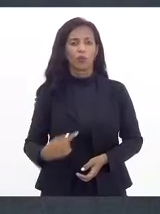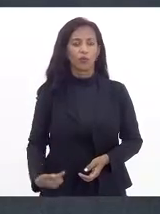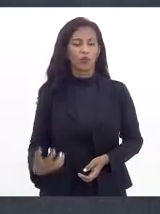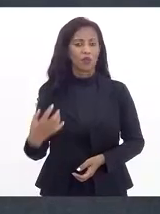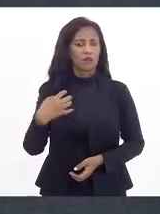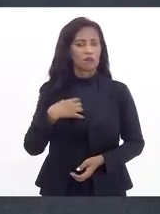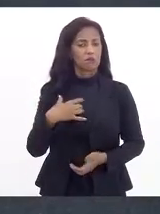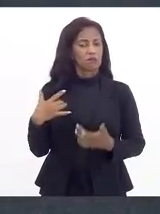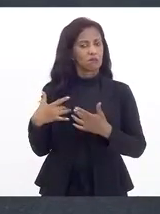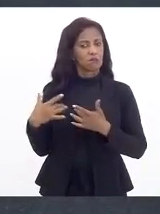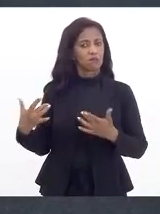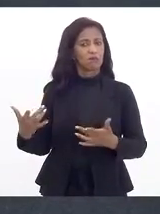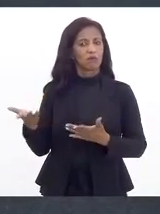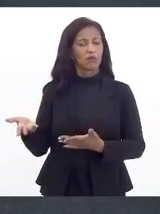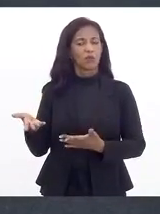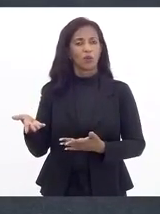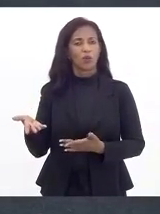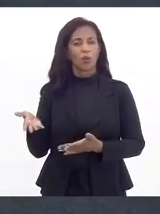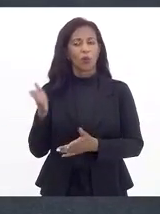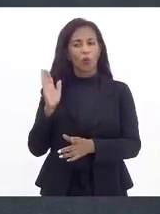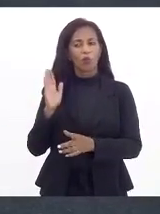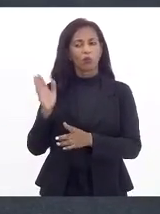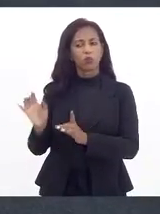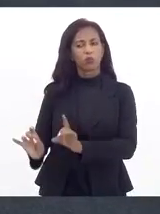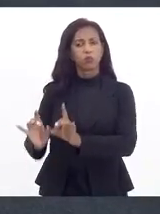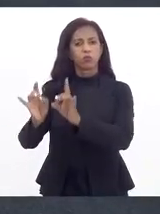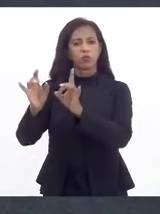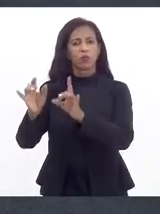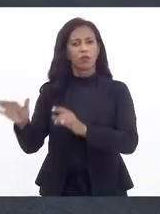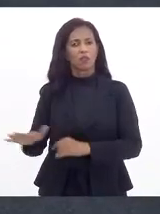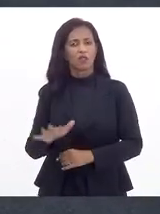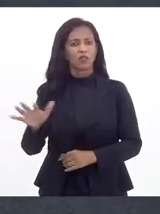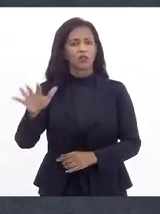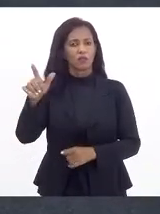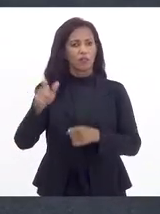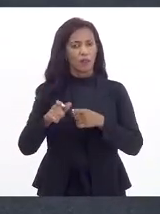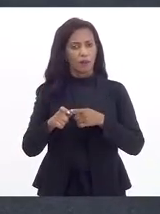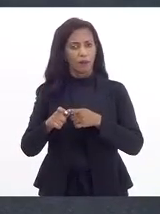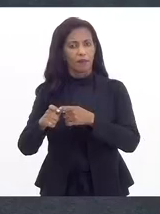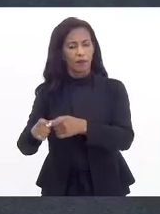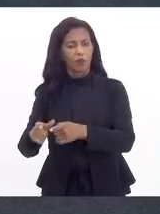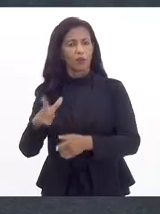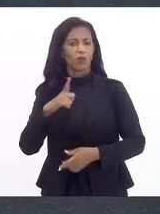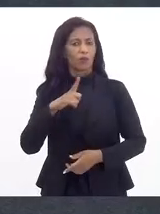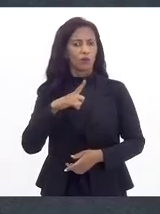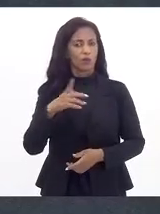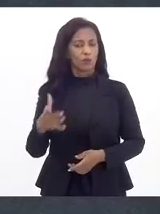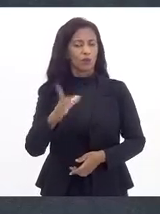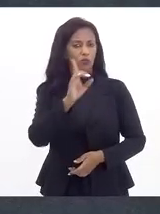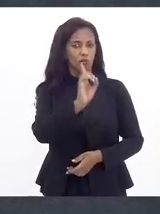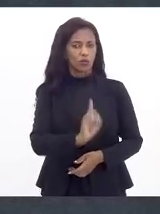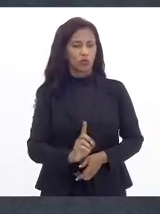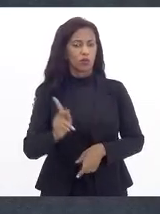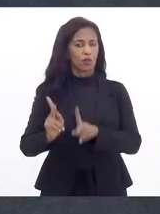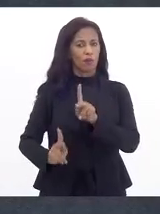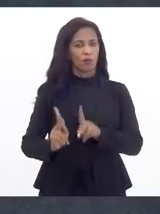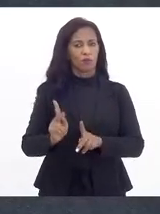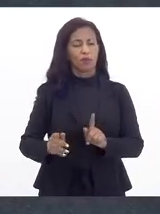se sensibilize com a especificidade das favelas e periferias no que tange ao direito da